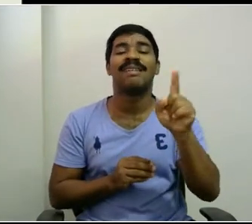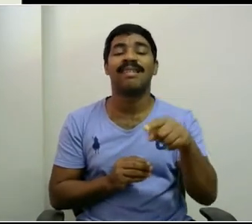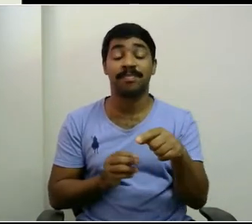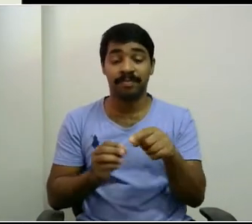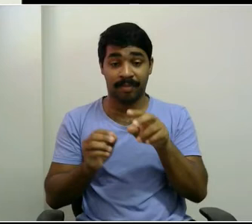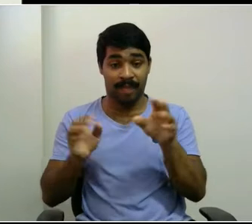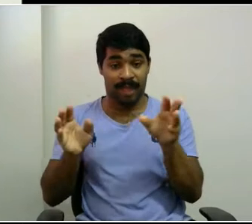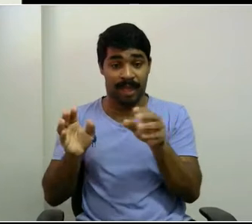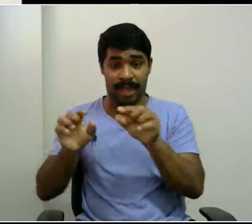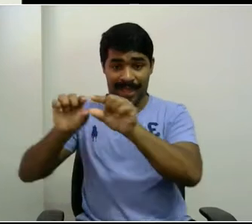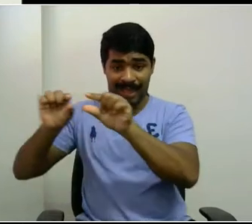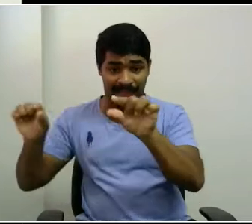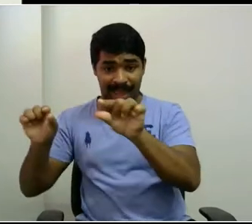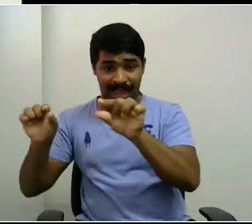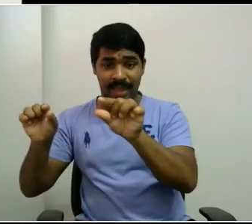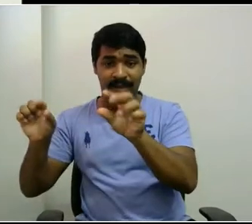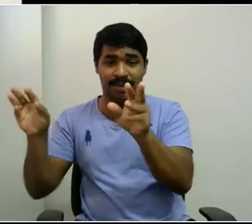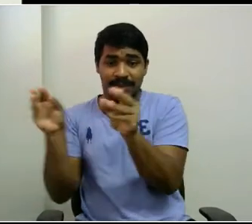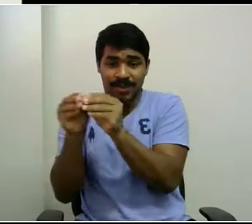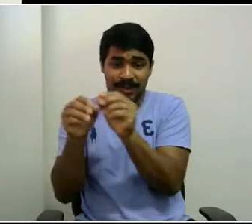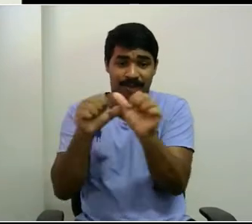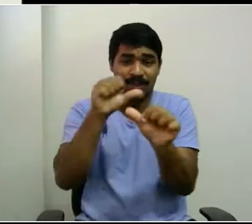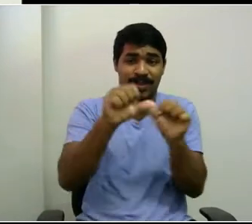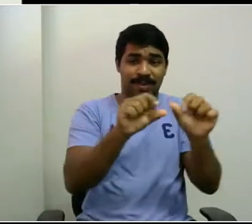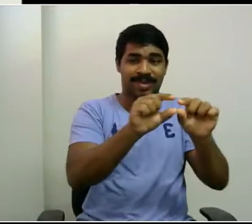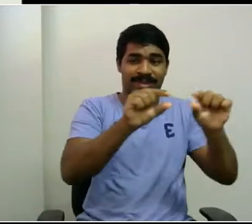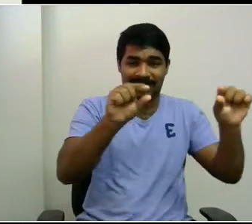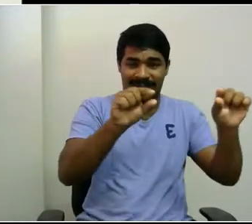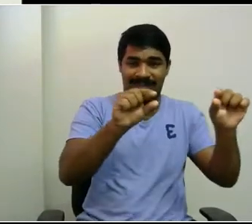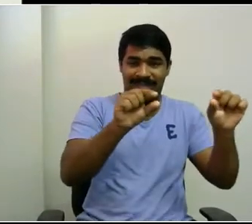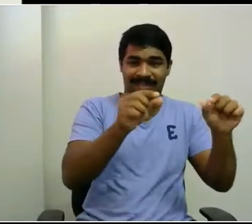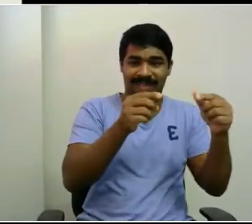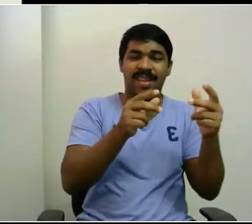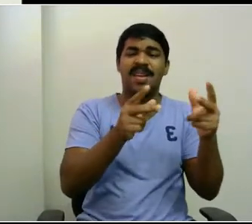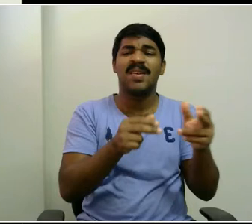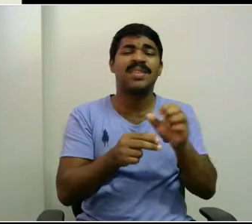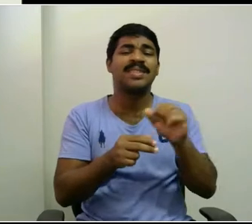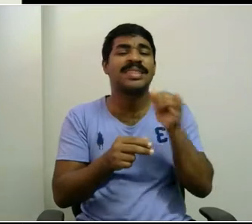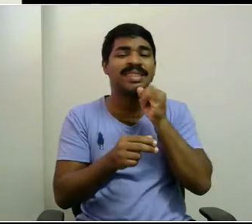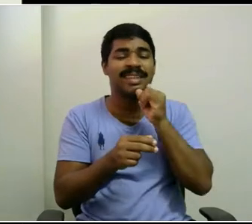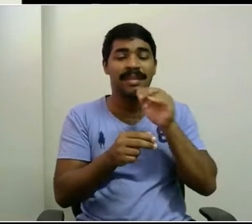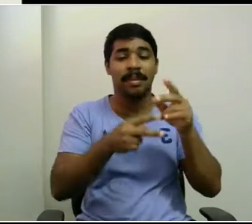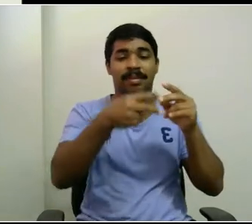forma padrão é que envolve, né, aparecer o zero aqui desse lado da desigualdade. Ó.